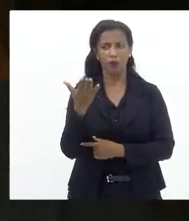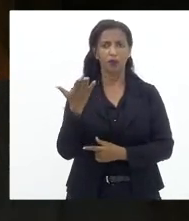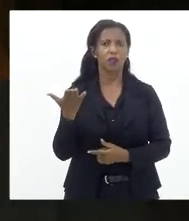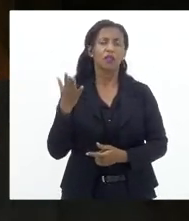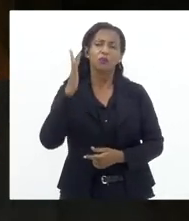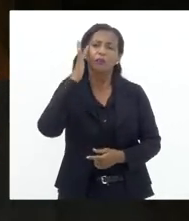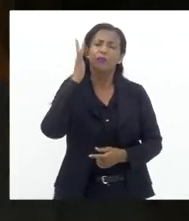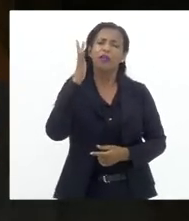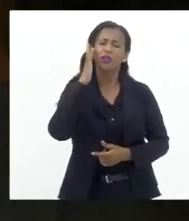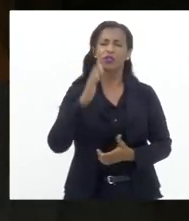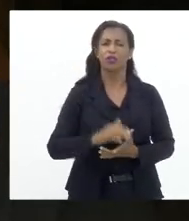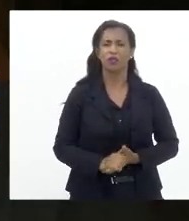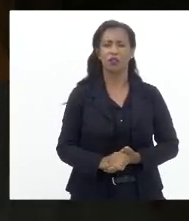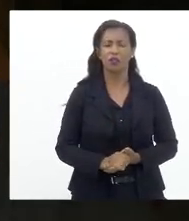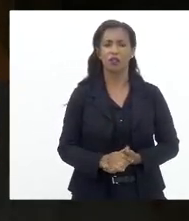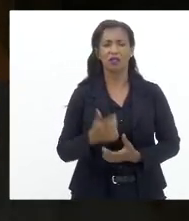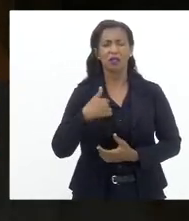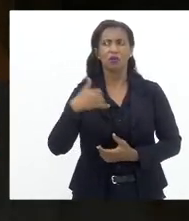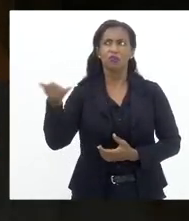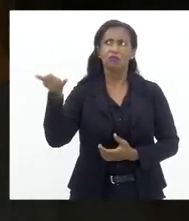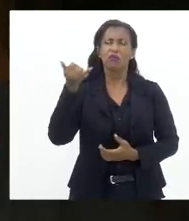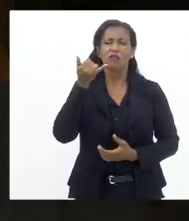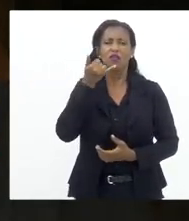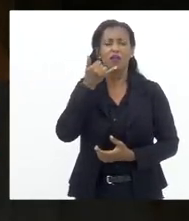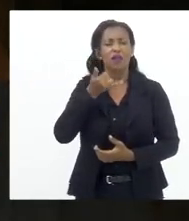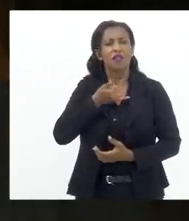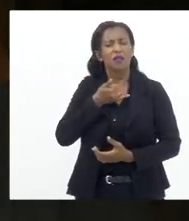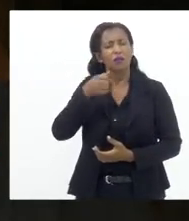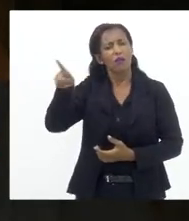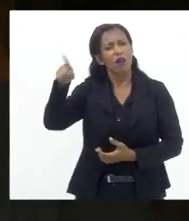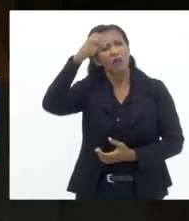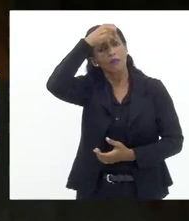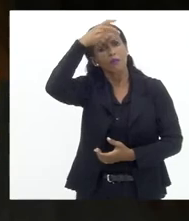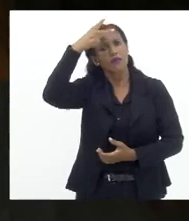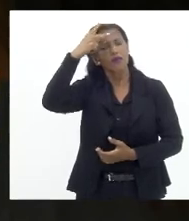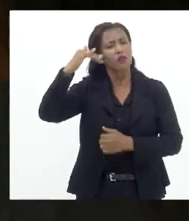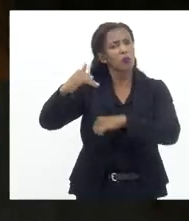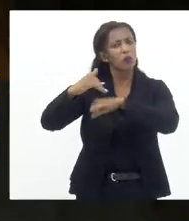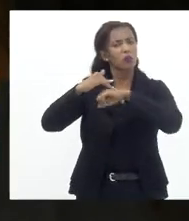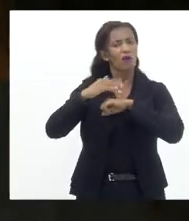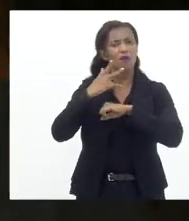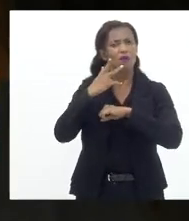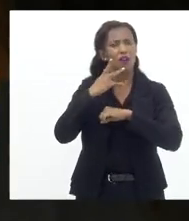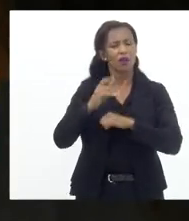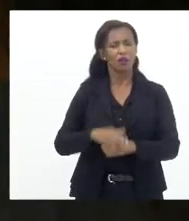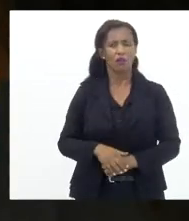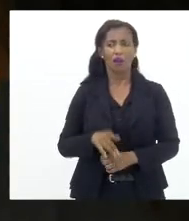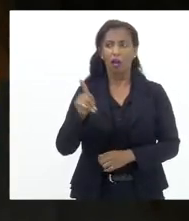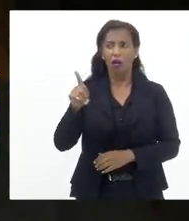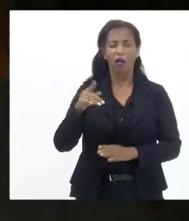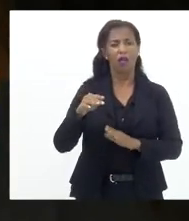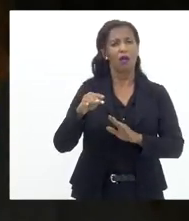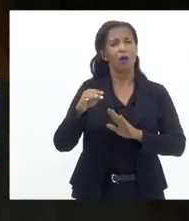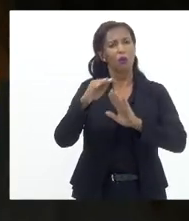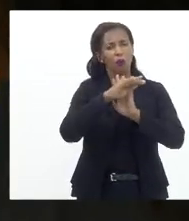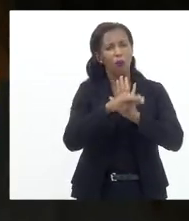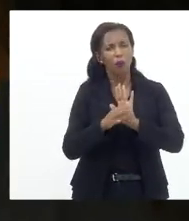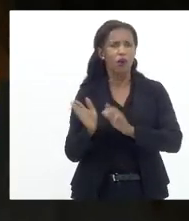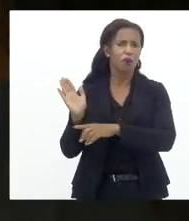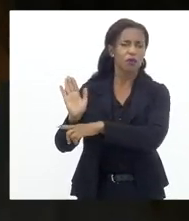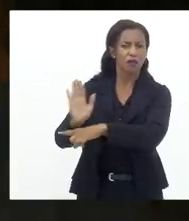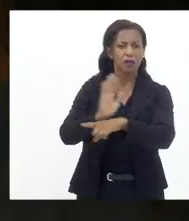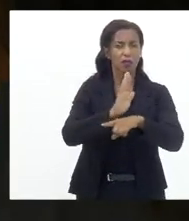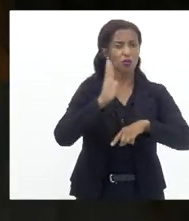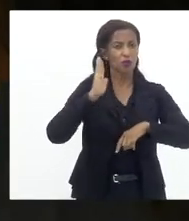imagina o senhor receber a ligação de um prefeito da cidade dizendo que o programa que alimentava